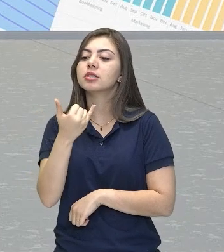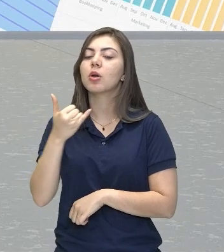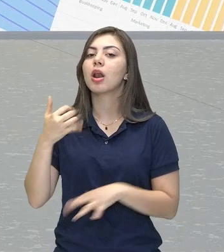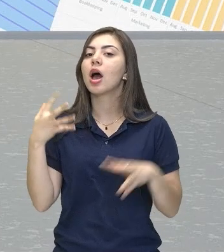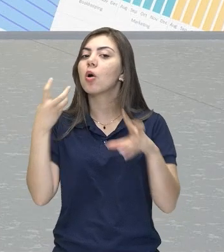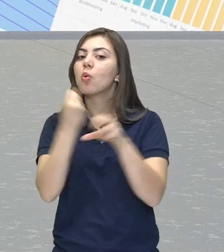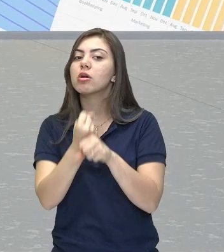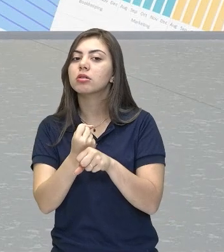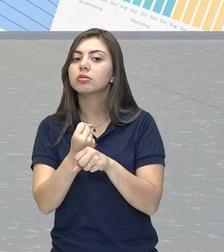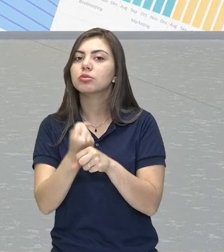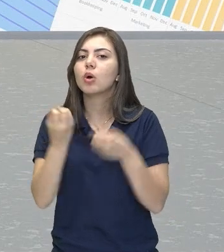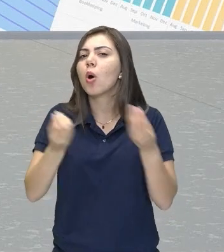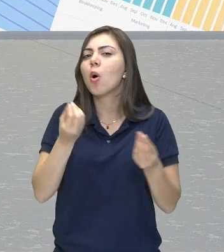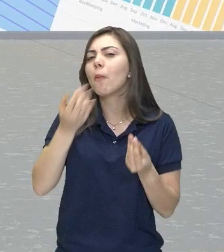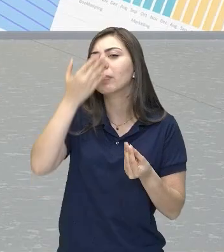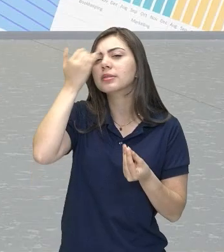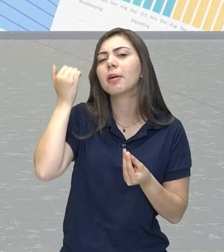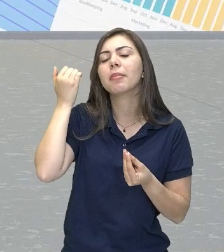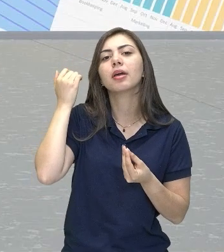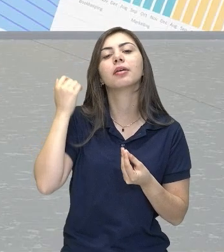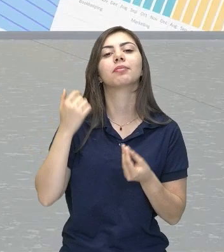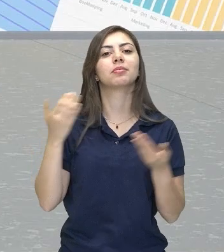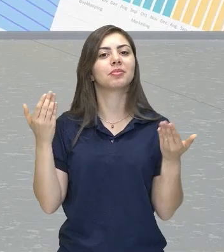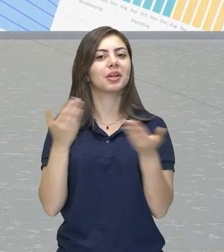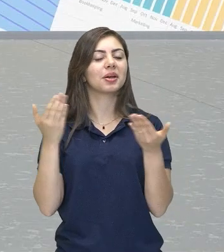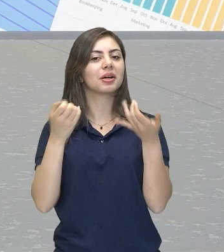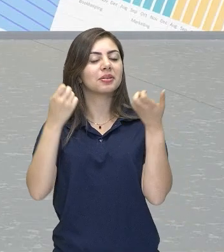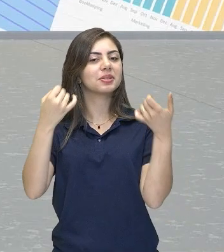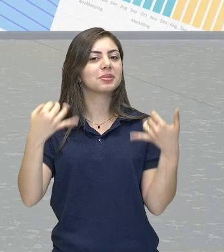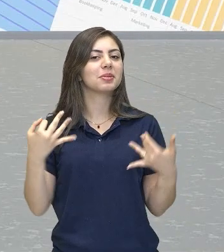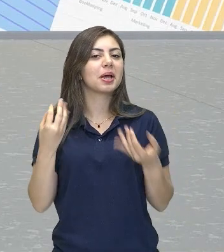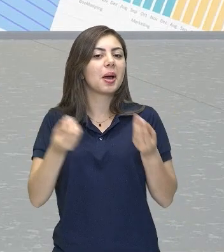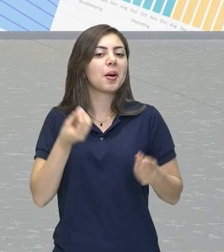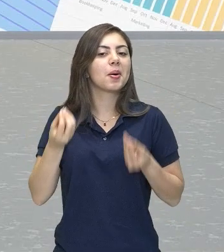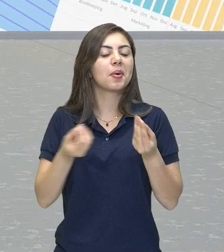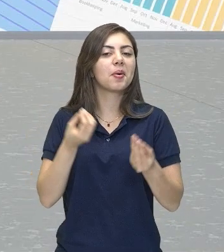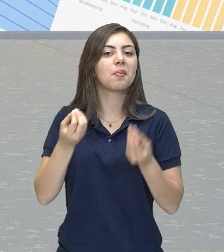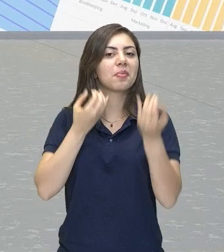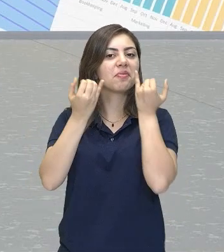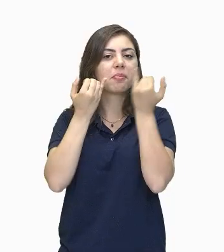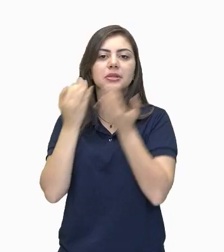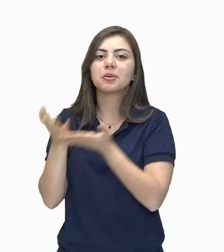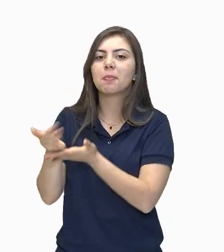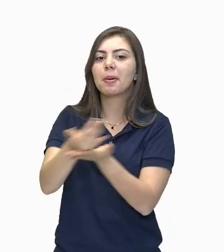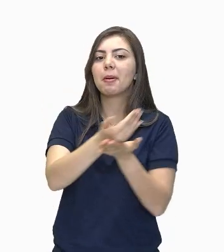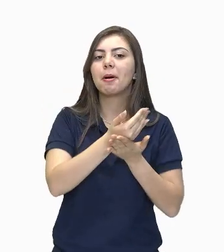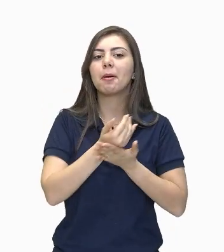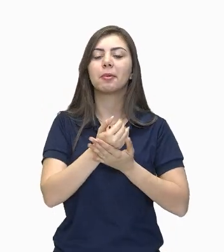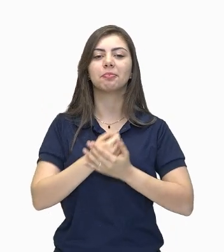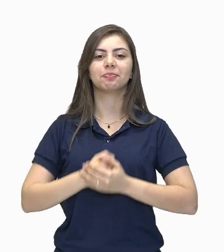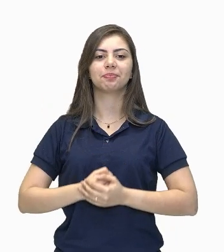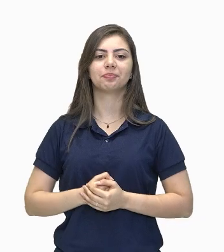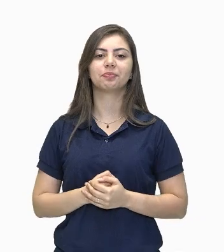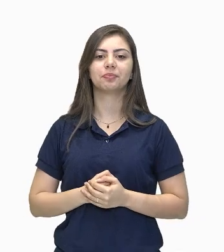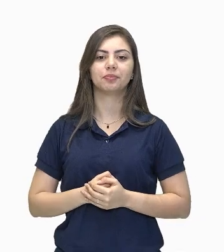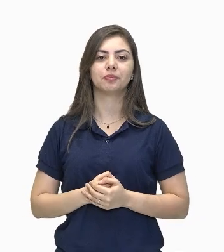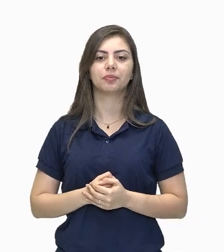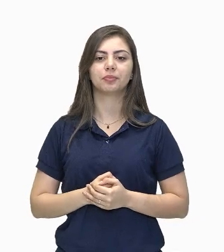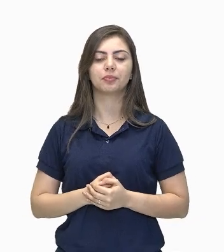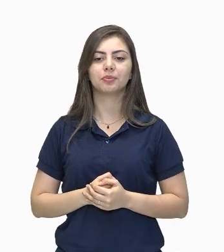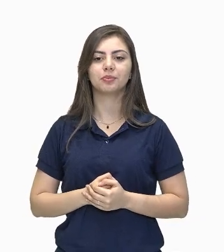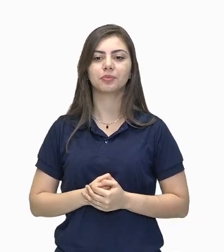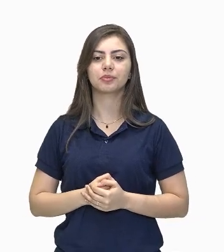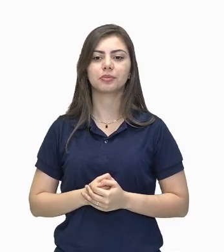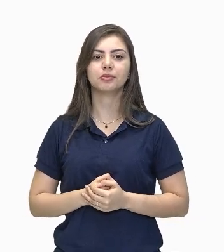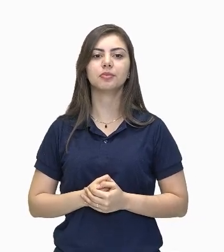estatístico, né? Como é que funciona? Vamos ver então como é que funciona um levantamento estatístico. Acompanhe comigo. Então, a primeira